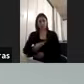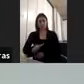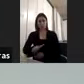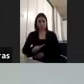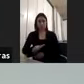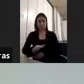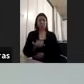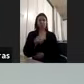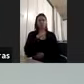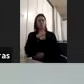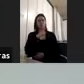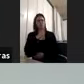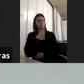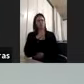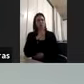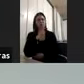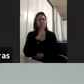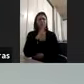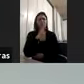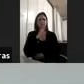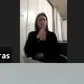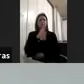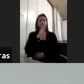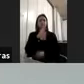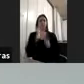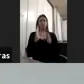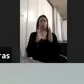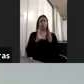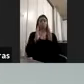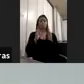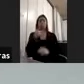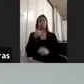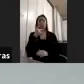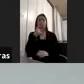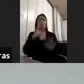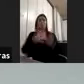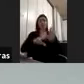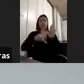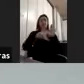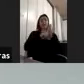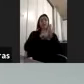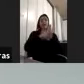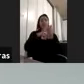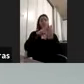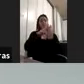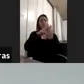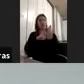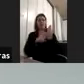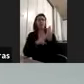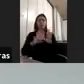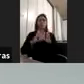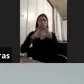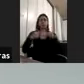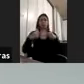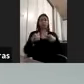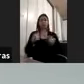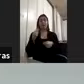acabei revelando, na época, os protocolos da Renault, que era justamente um documento secreto,